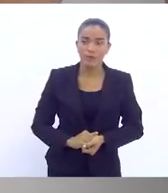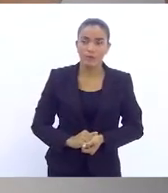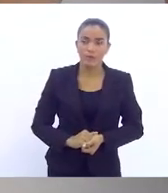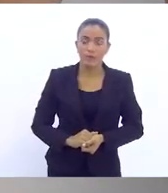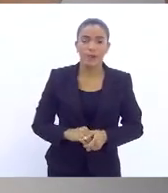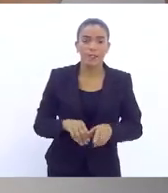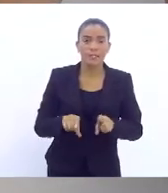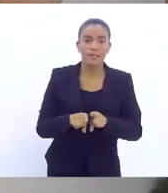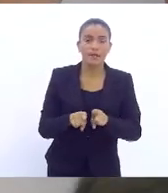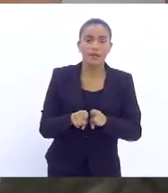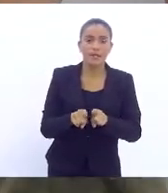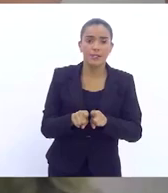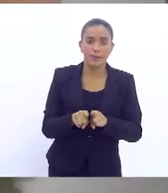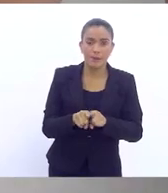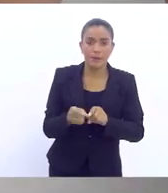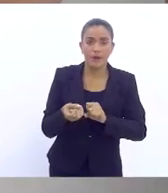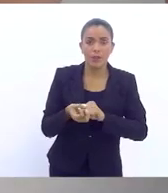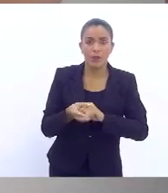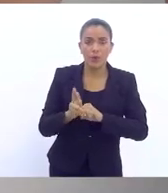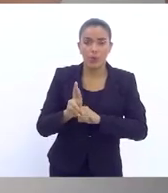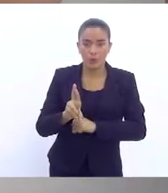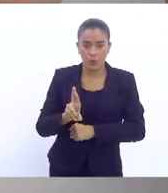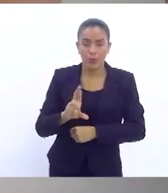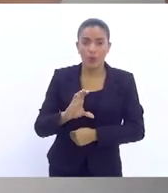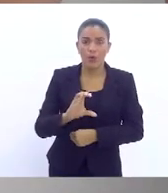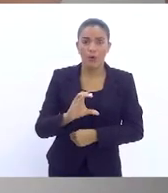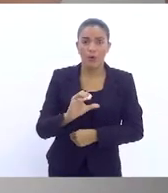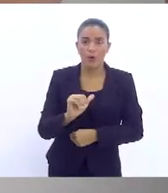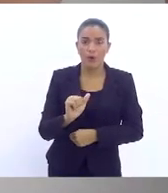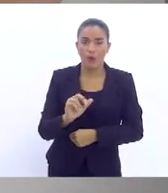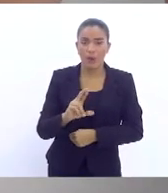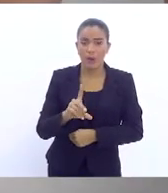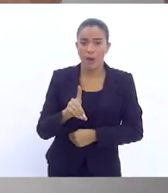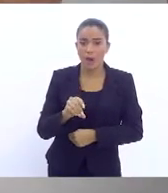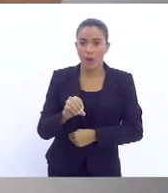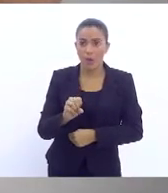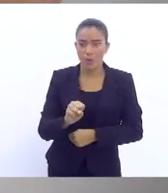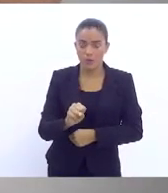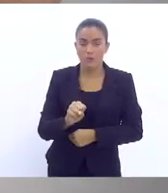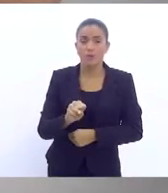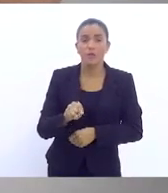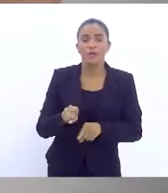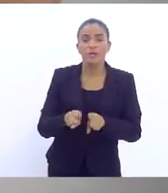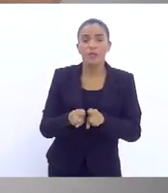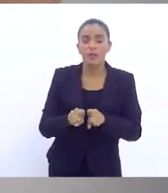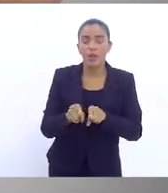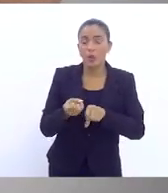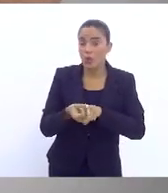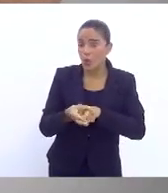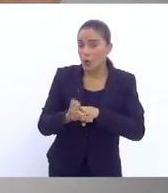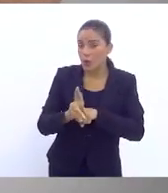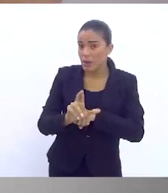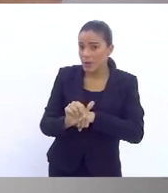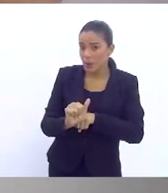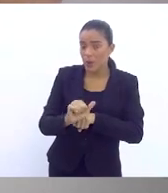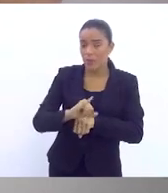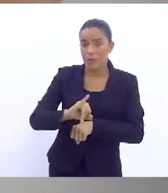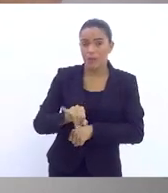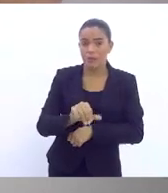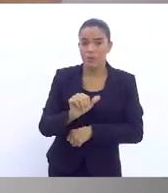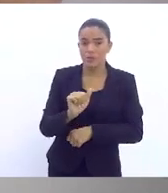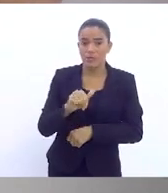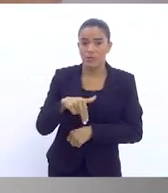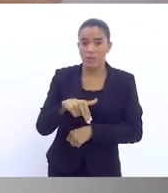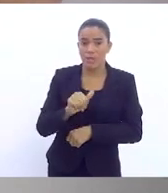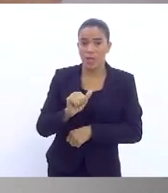e também do Dr Carlos Oliveira tô vendo aqui e Doutora Janaína Castro da do